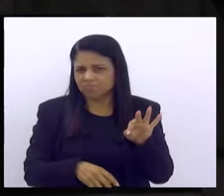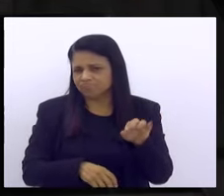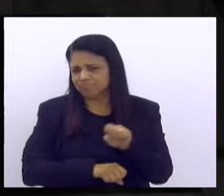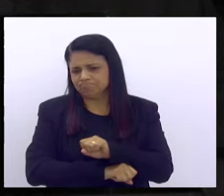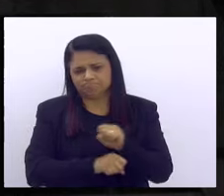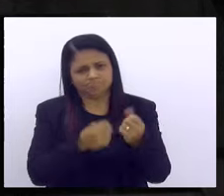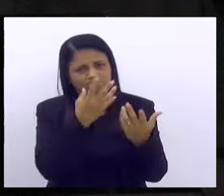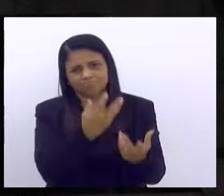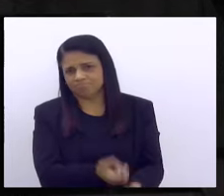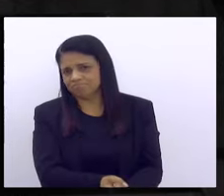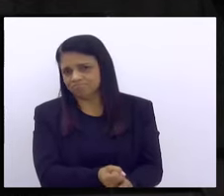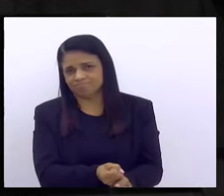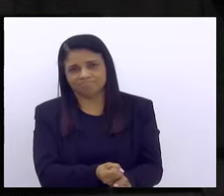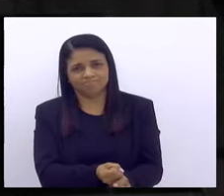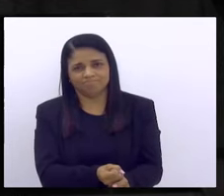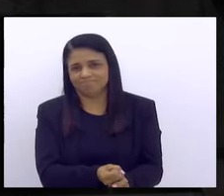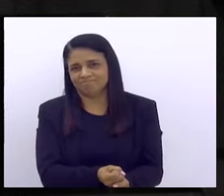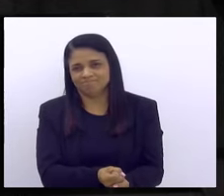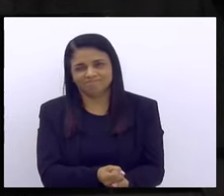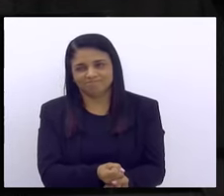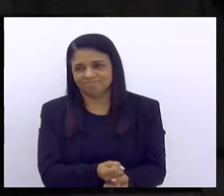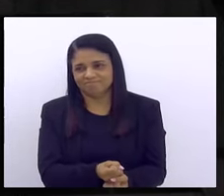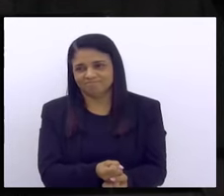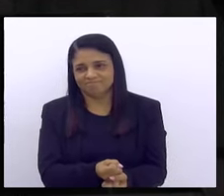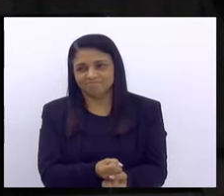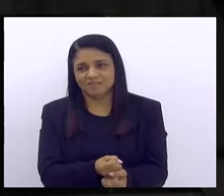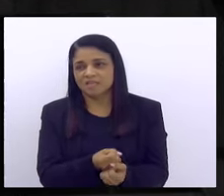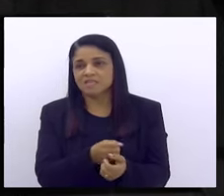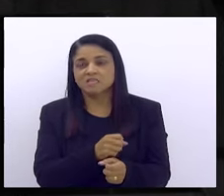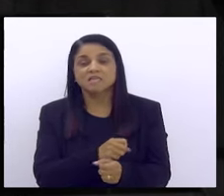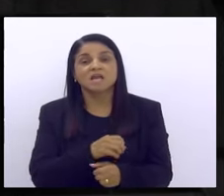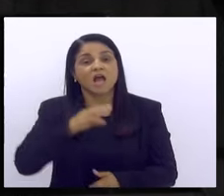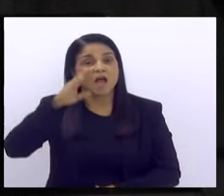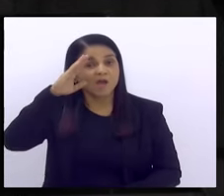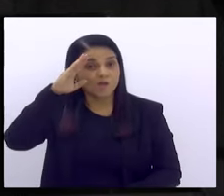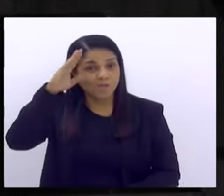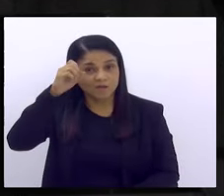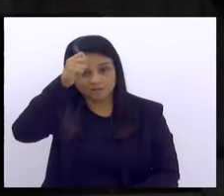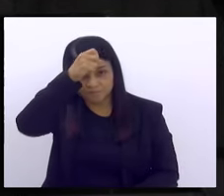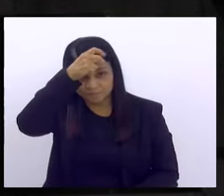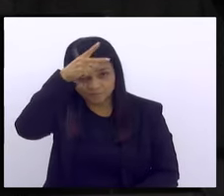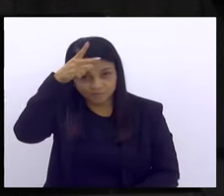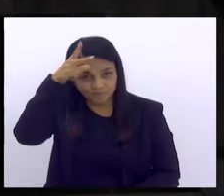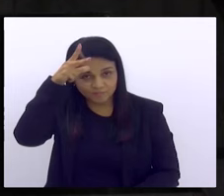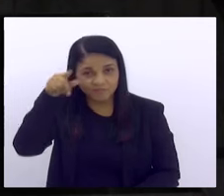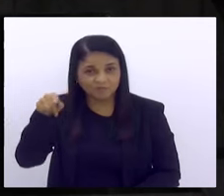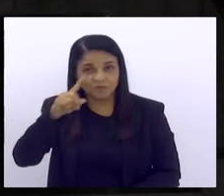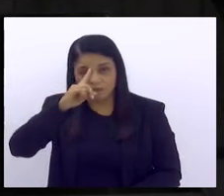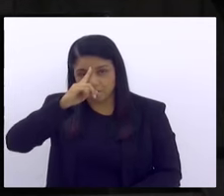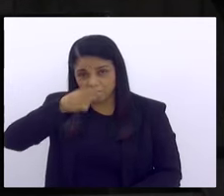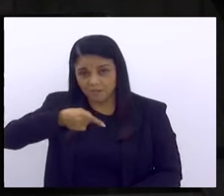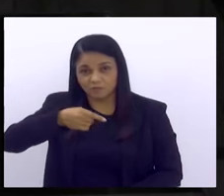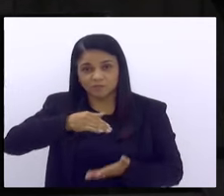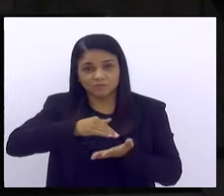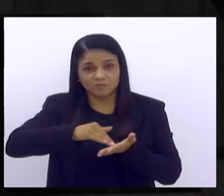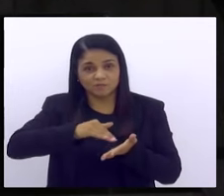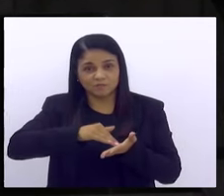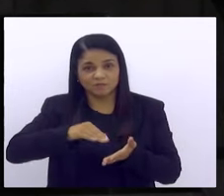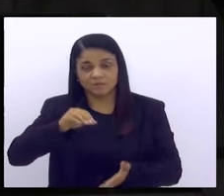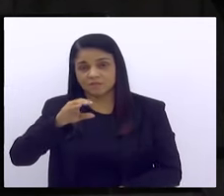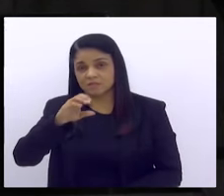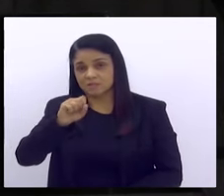cara. Inaceitável. É isso que a Guarda Municipal, a mando do secretário da